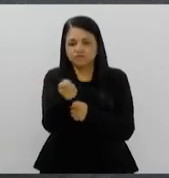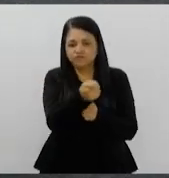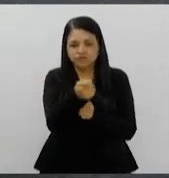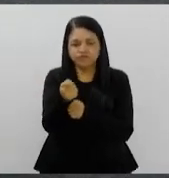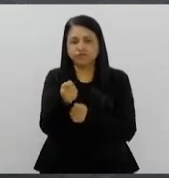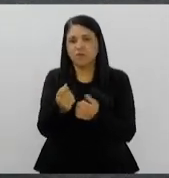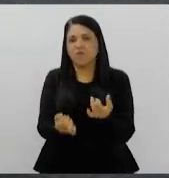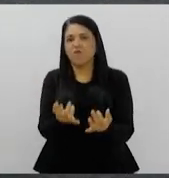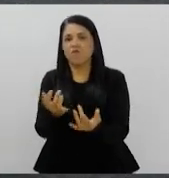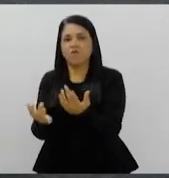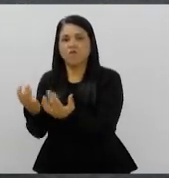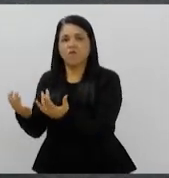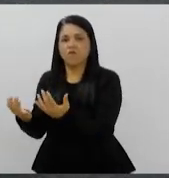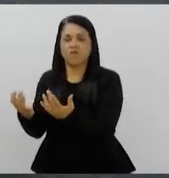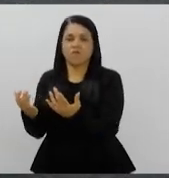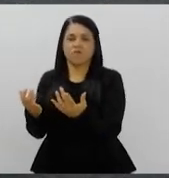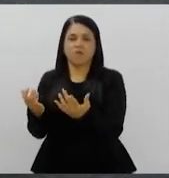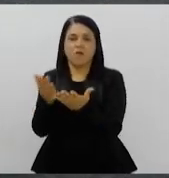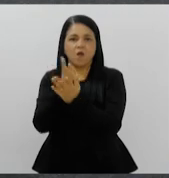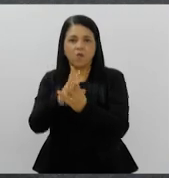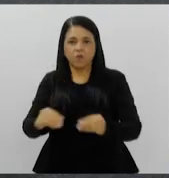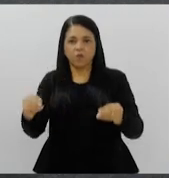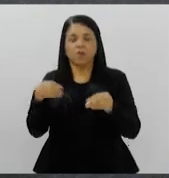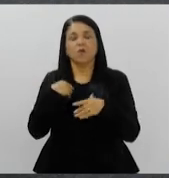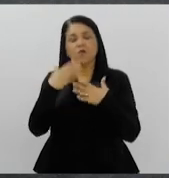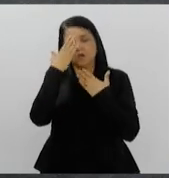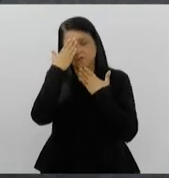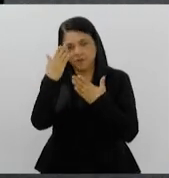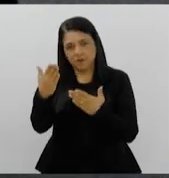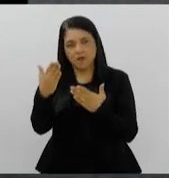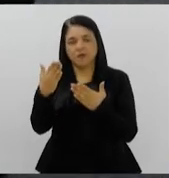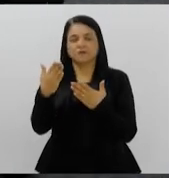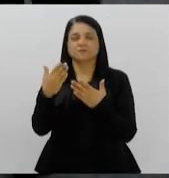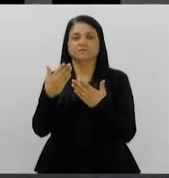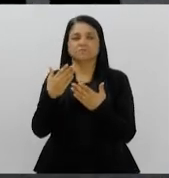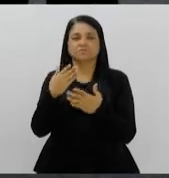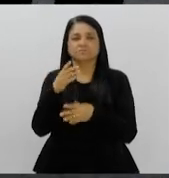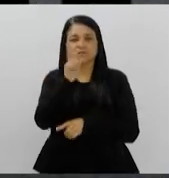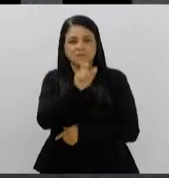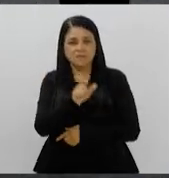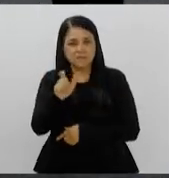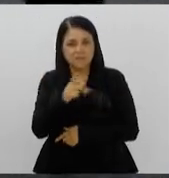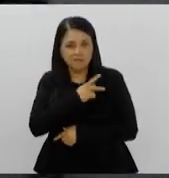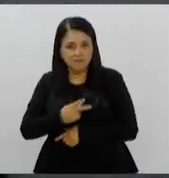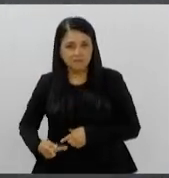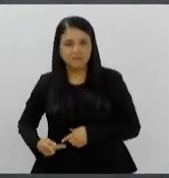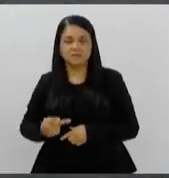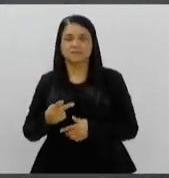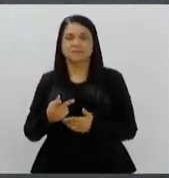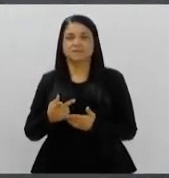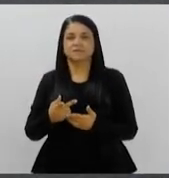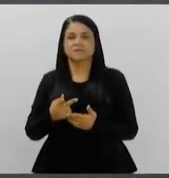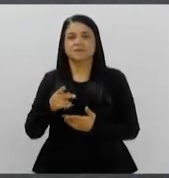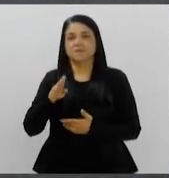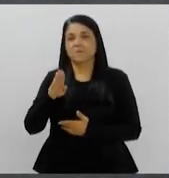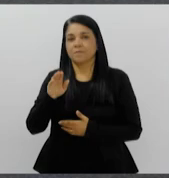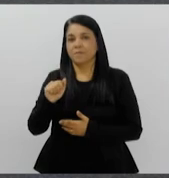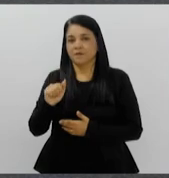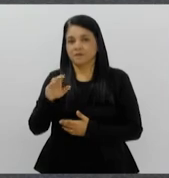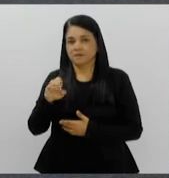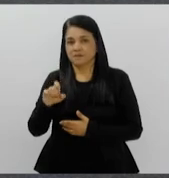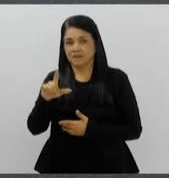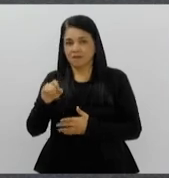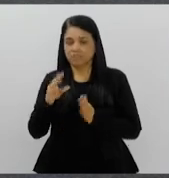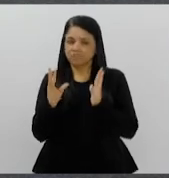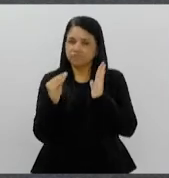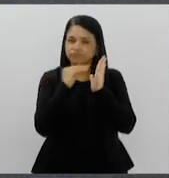aprovar definitivamente. Obrigado, presidente Bacelar. Obrigado por ter posto... Presidente Bacelar, obrigado por ter